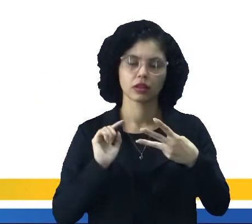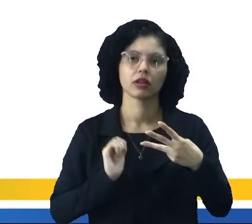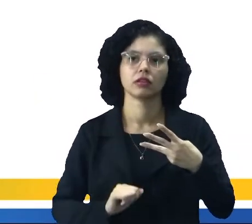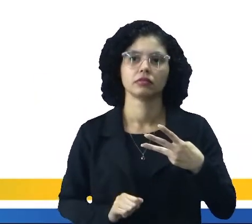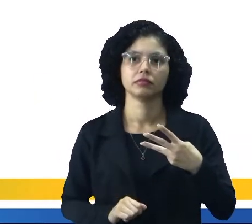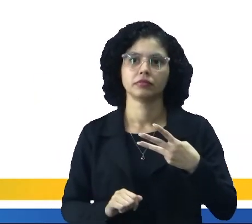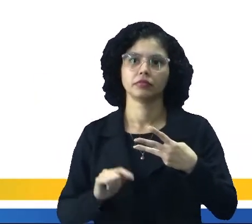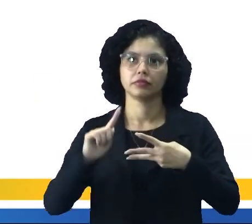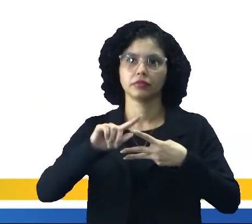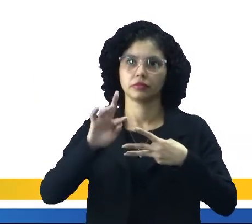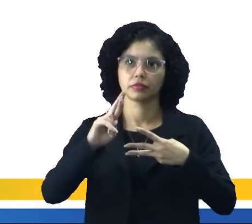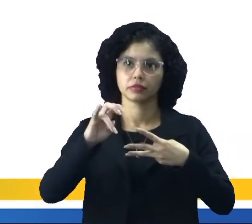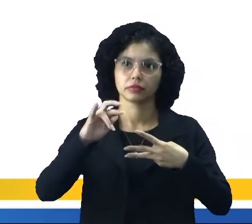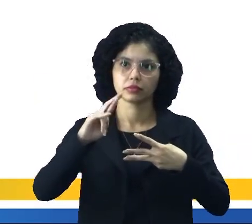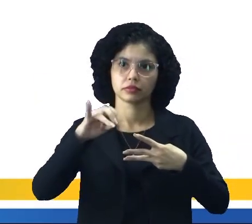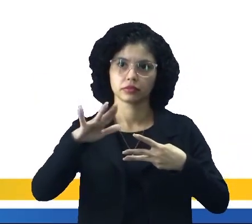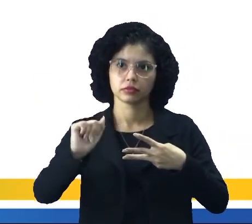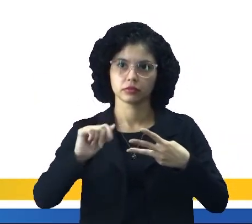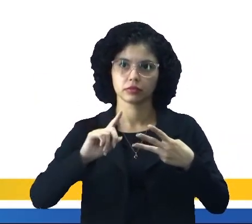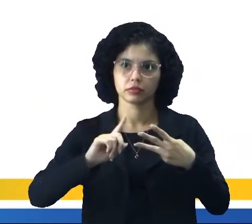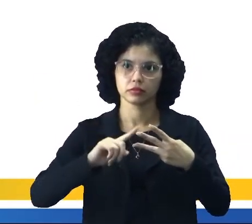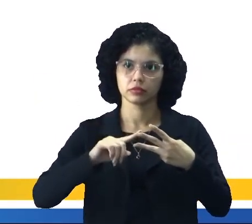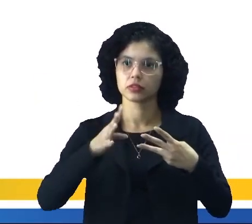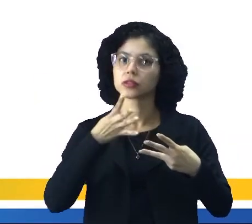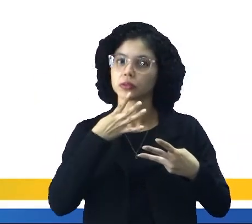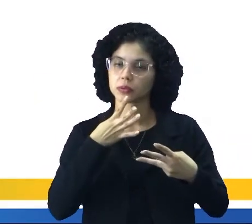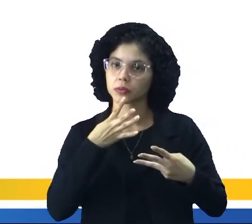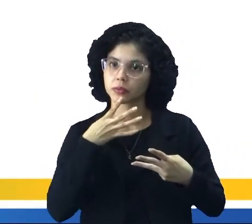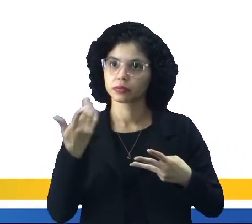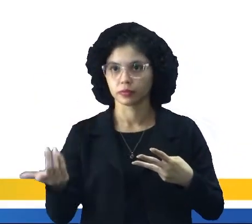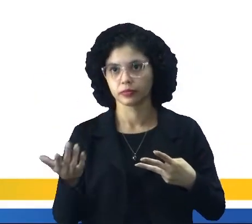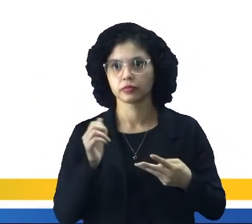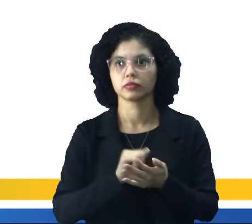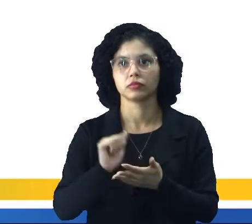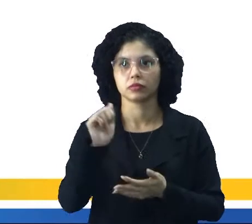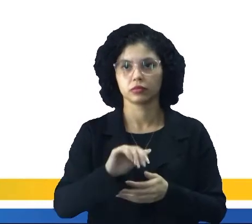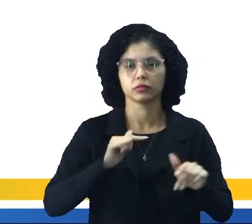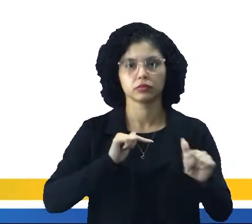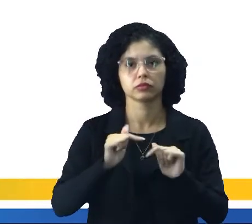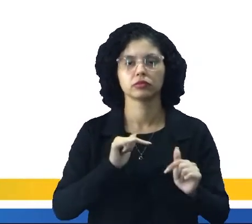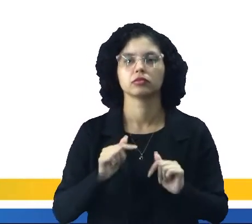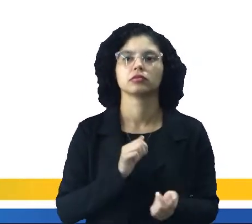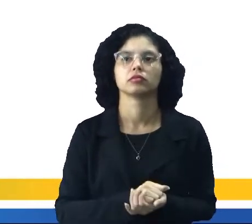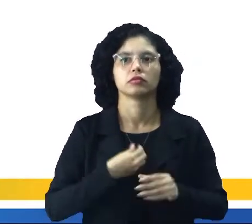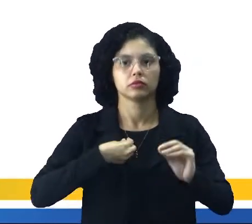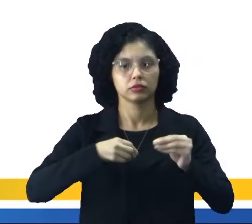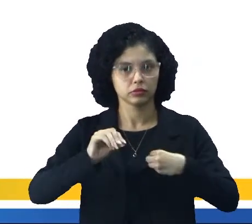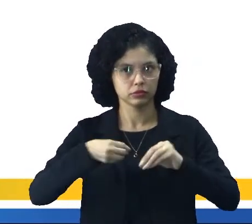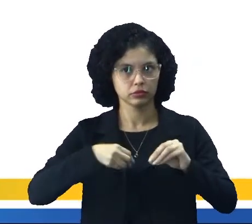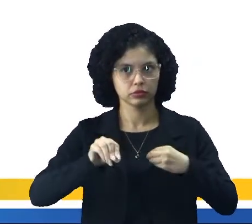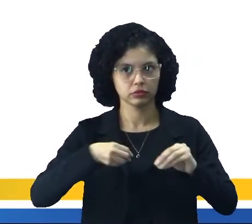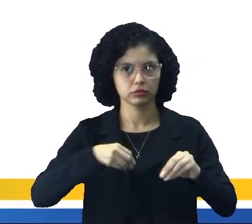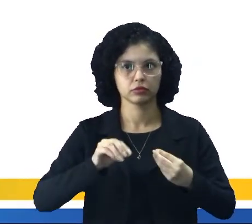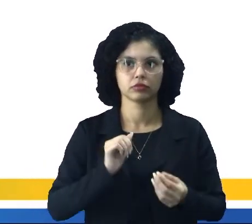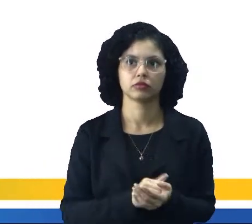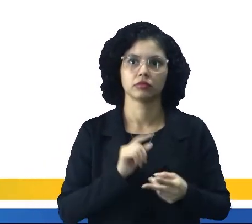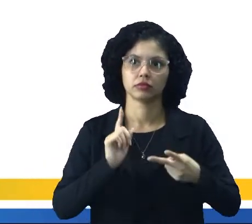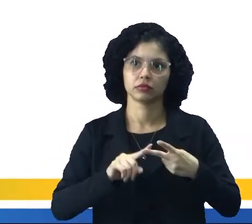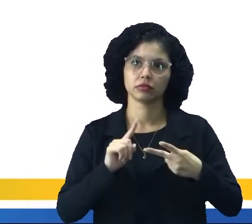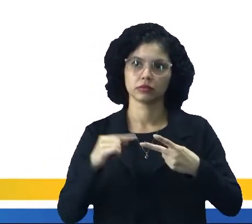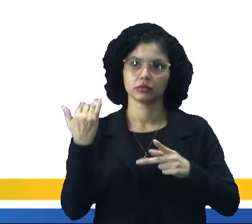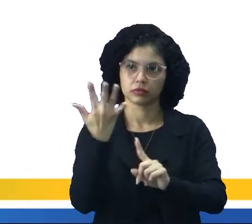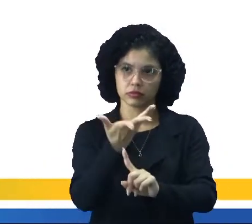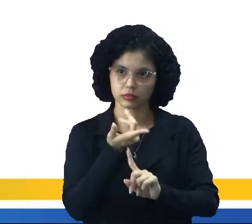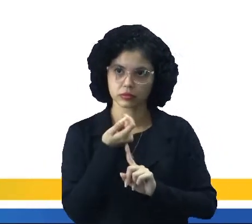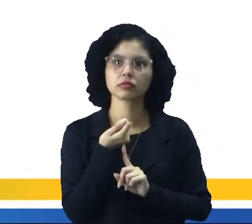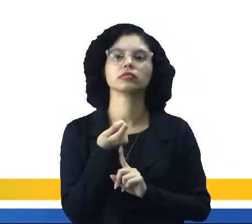de atividades. Nós temos a ginástica rítmica, que a gente já tem ali como ação principal o trabalho e o desenvolvimento da flexibilidade. Temos a